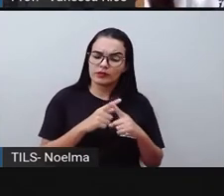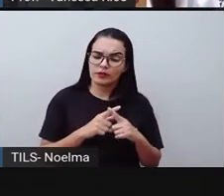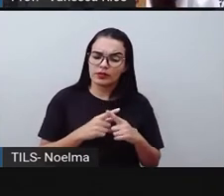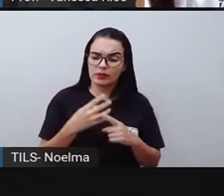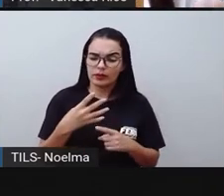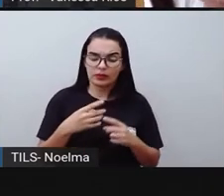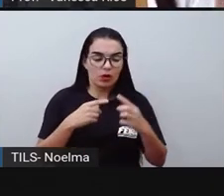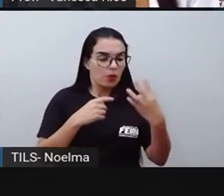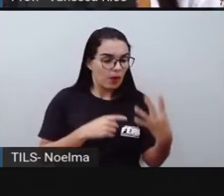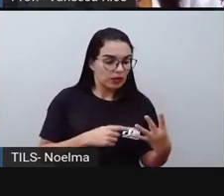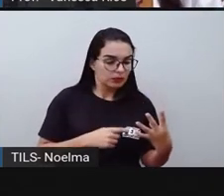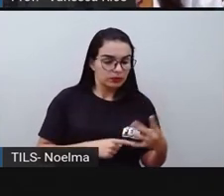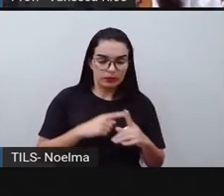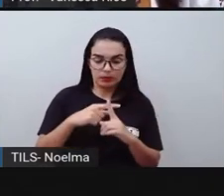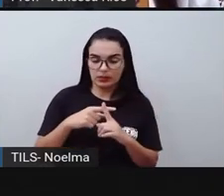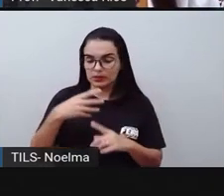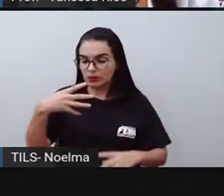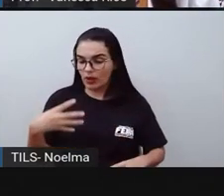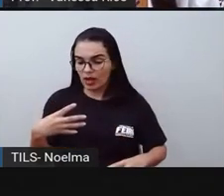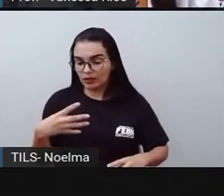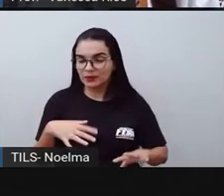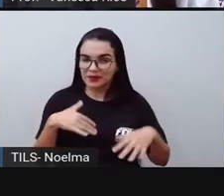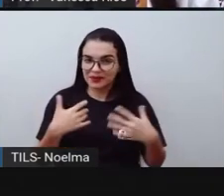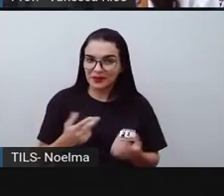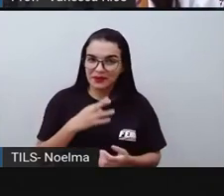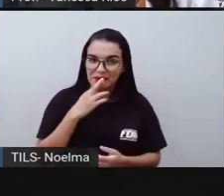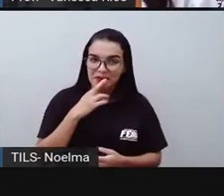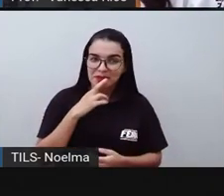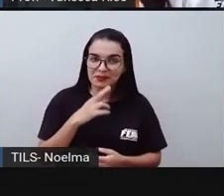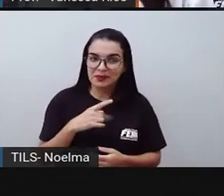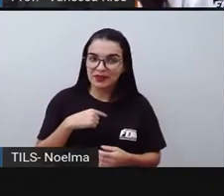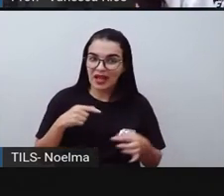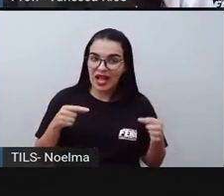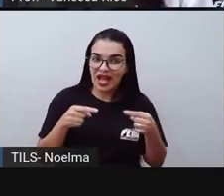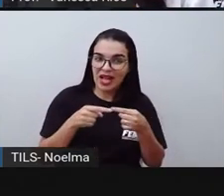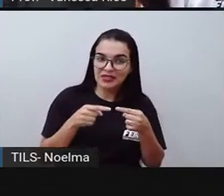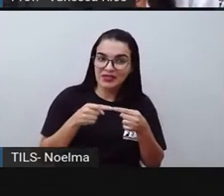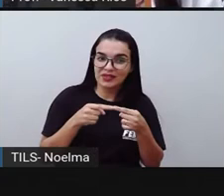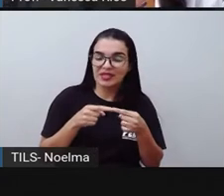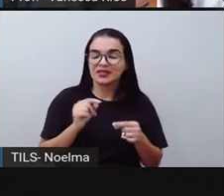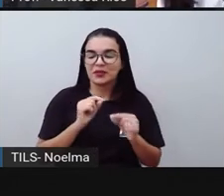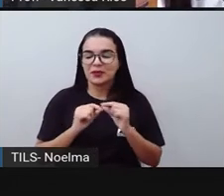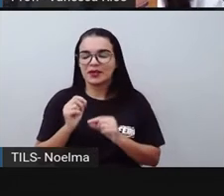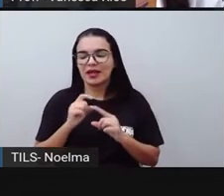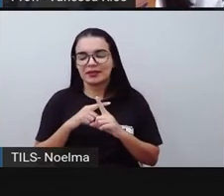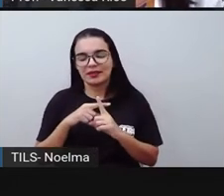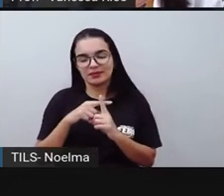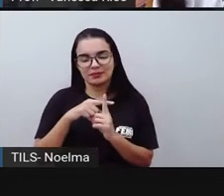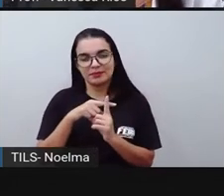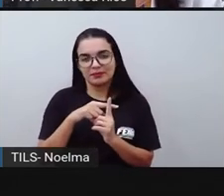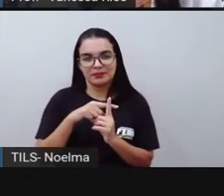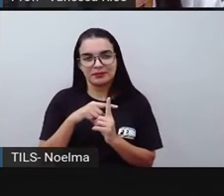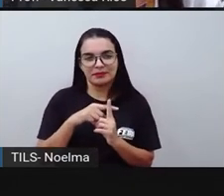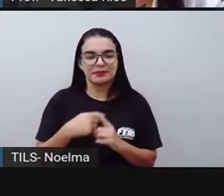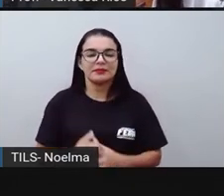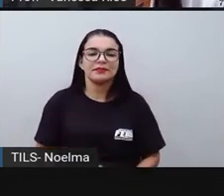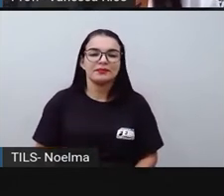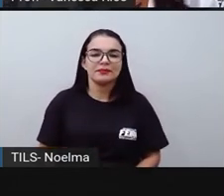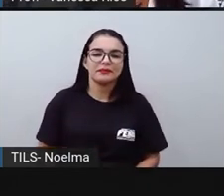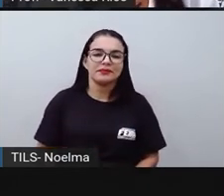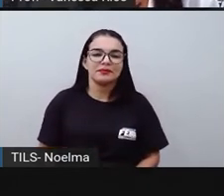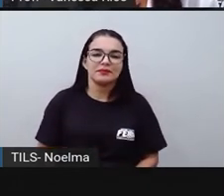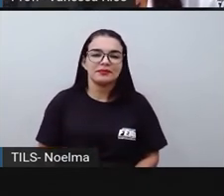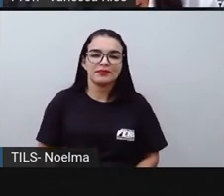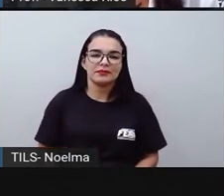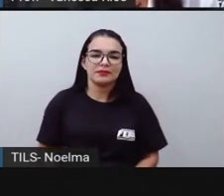em 4 mais 4. Então, a gente vê aí a associação da multiplicação com a adição acontecendo.